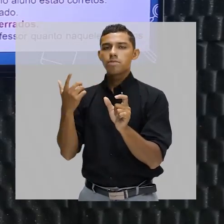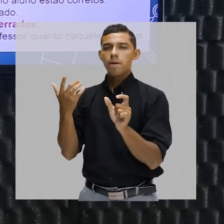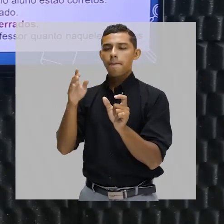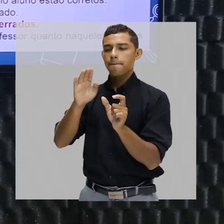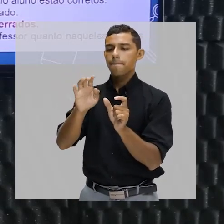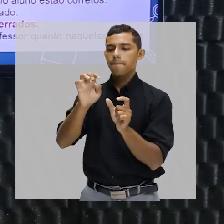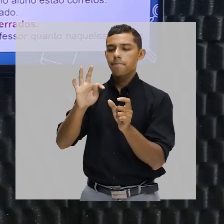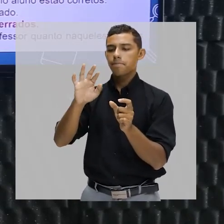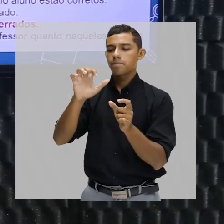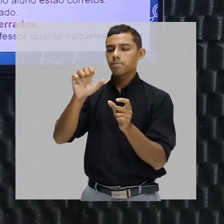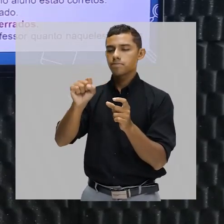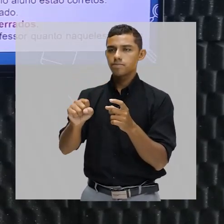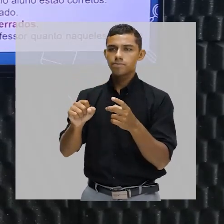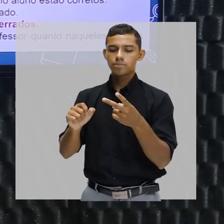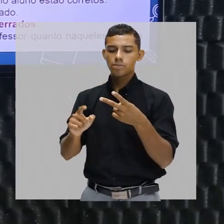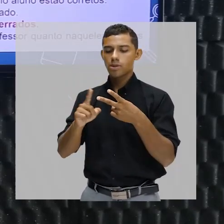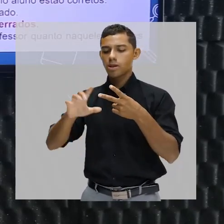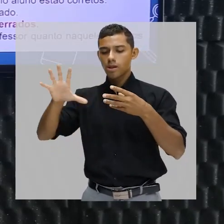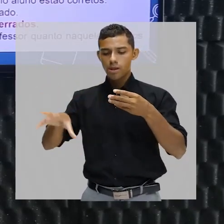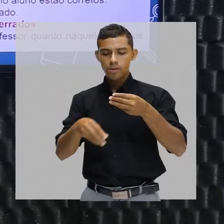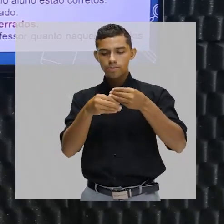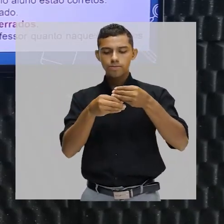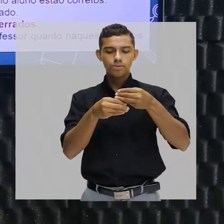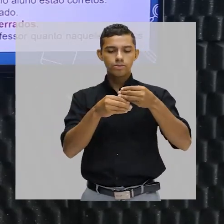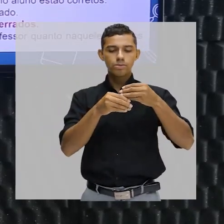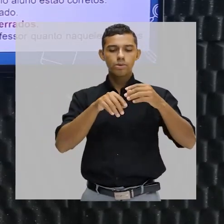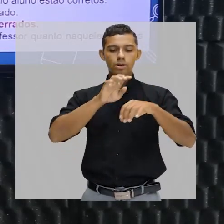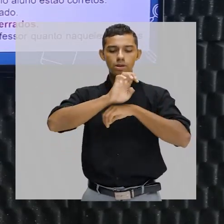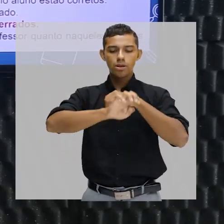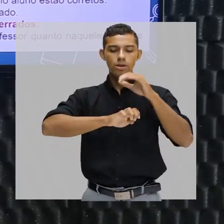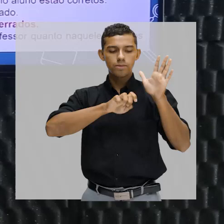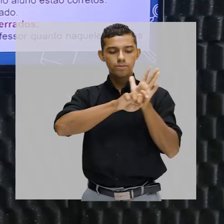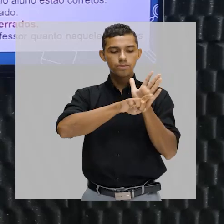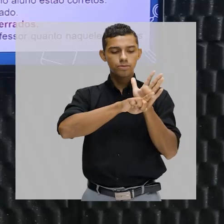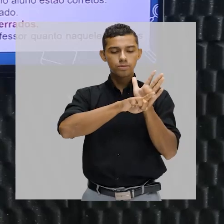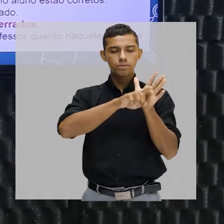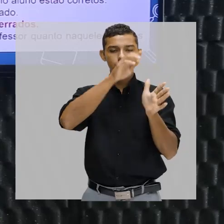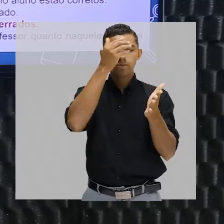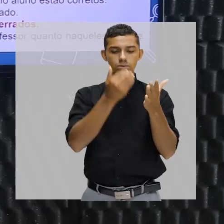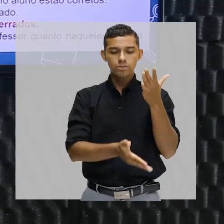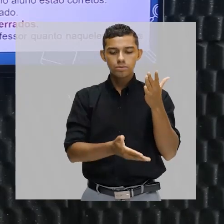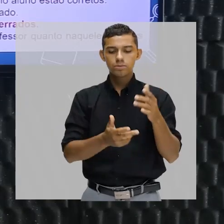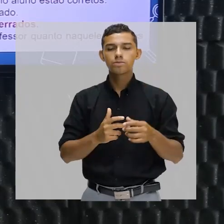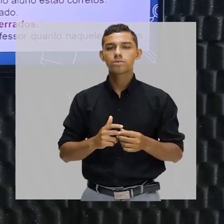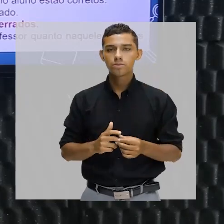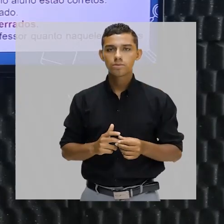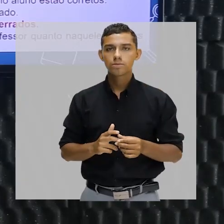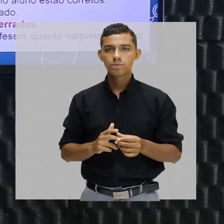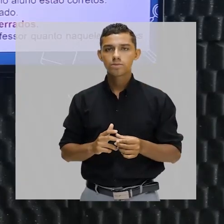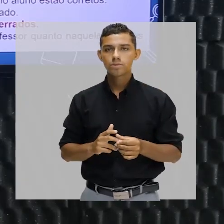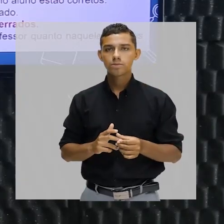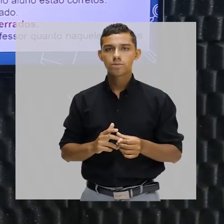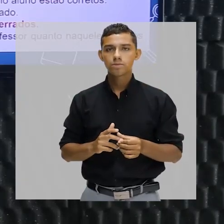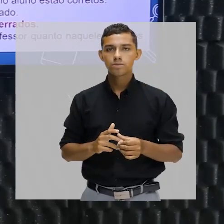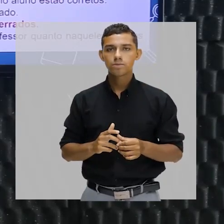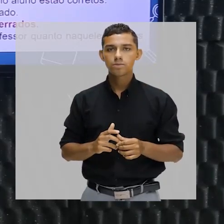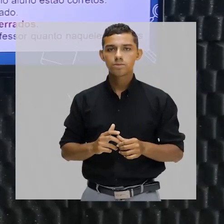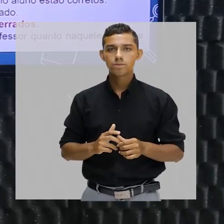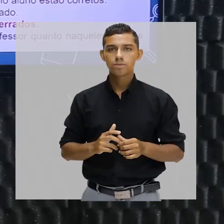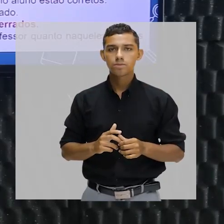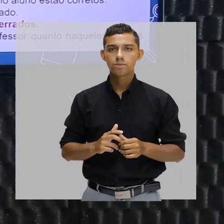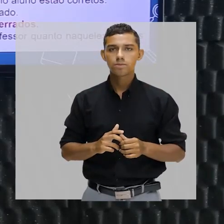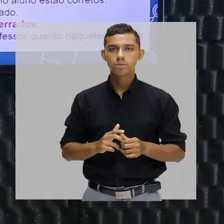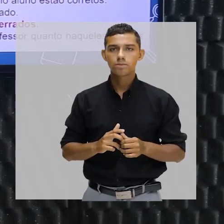beta nada mais é do que a emissão de um elétron. Está emitindo um elétron, está perdendo um elétron. que também é matéria, por menor que seja, mas também